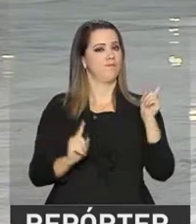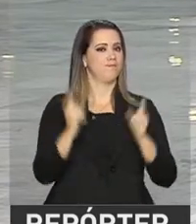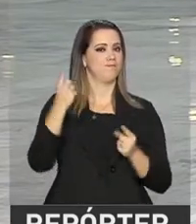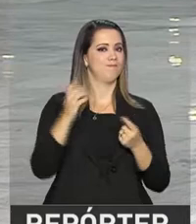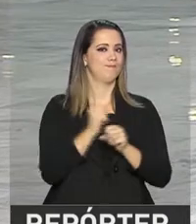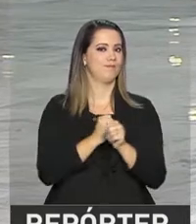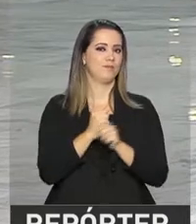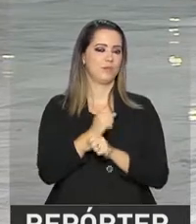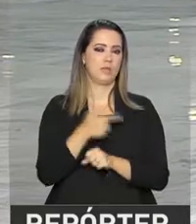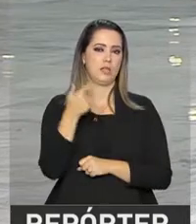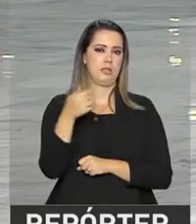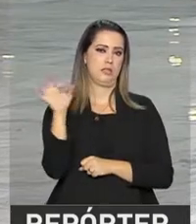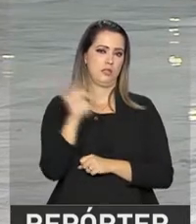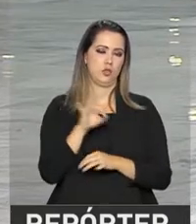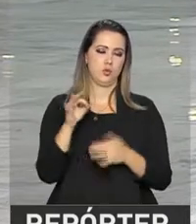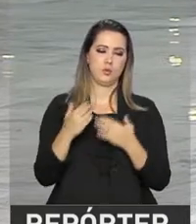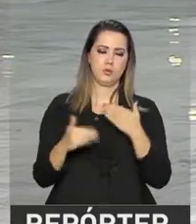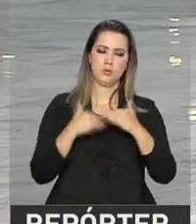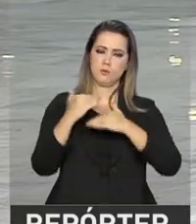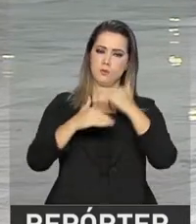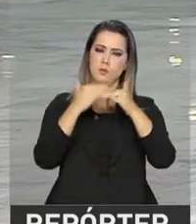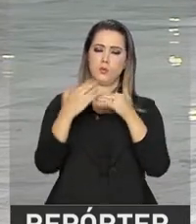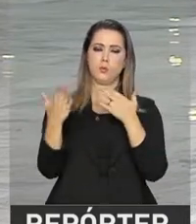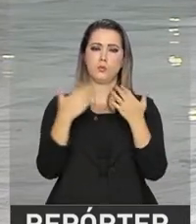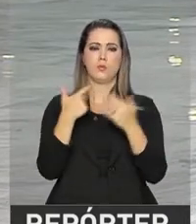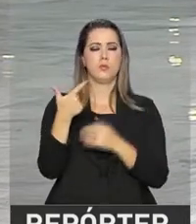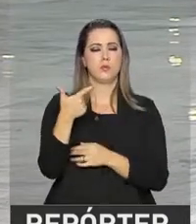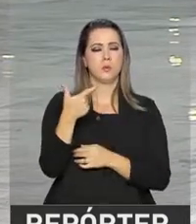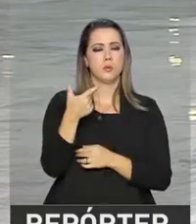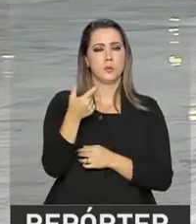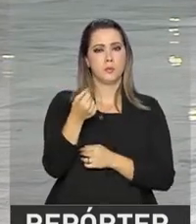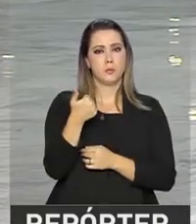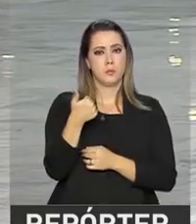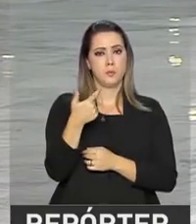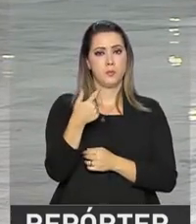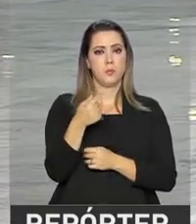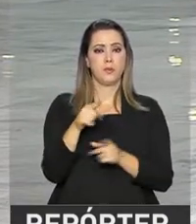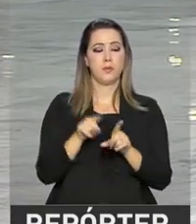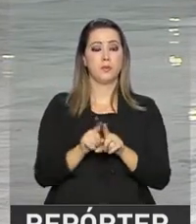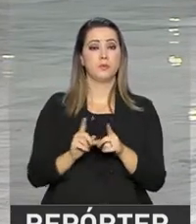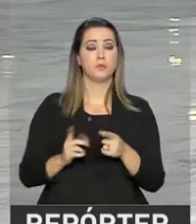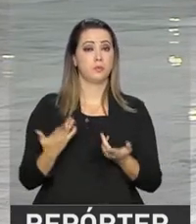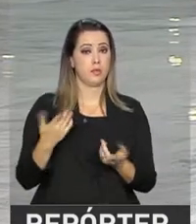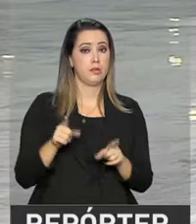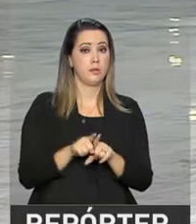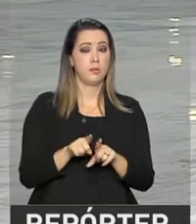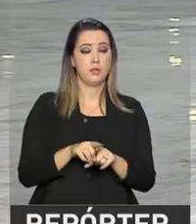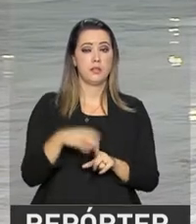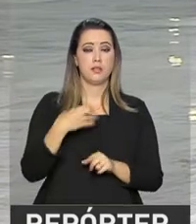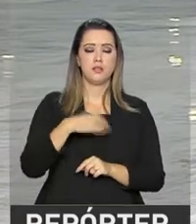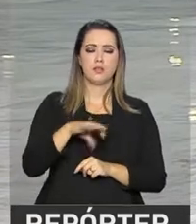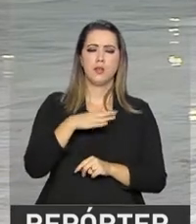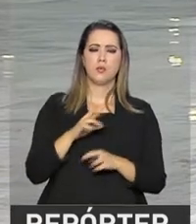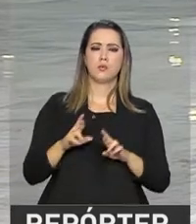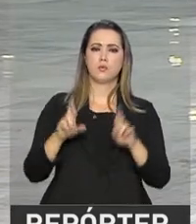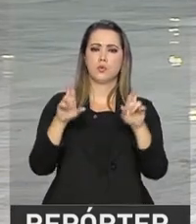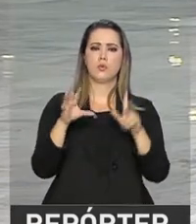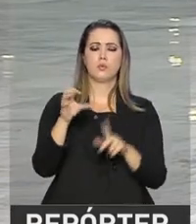ano, 7% a mais do que no carnaval de 2017. Em Salvador, a expectativa é